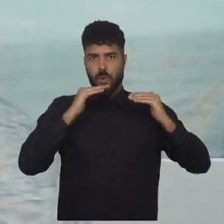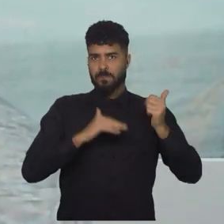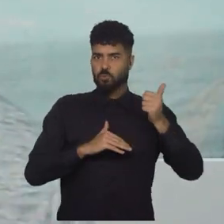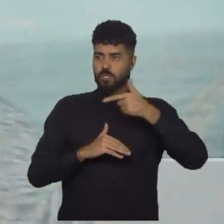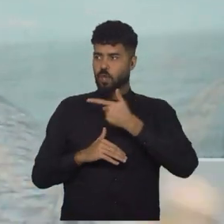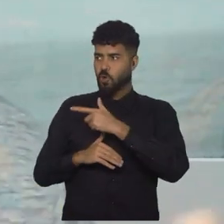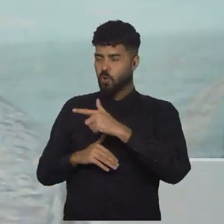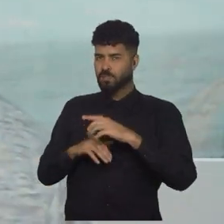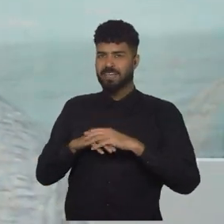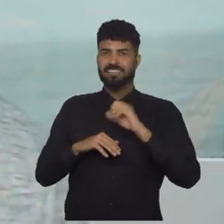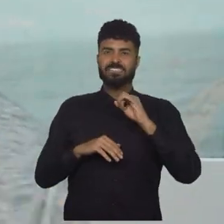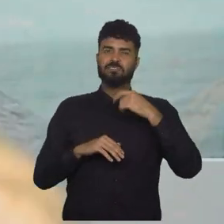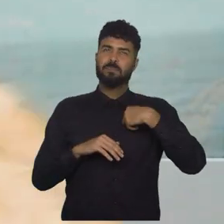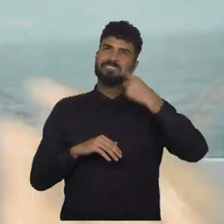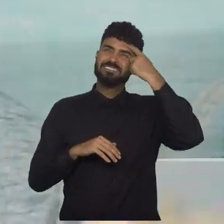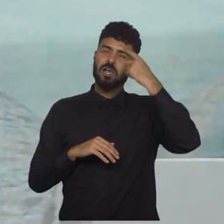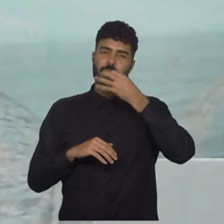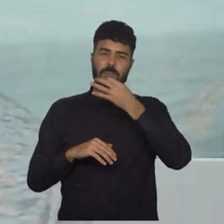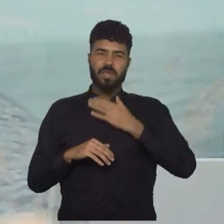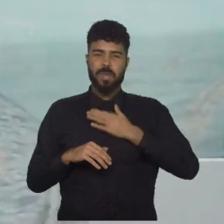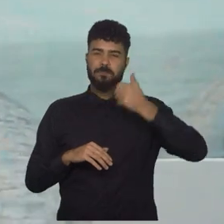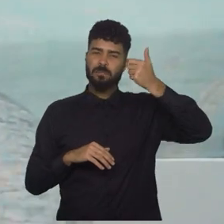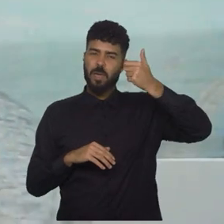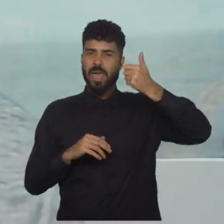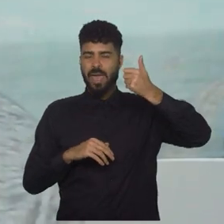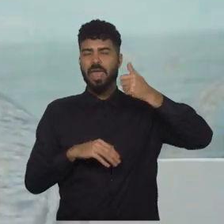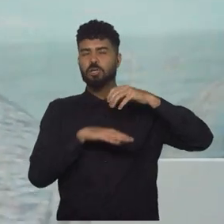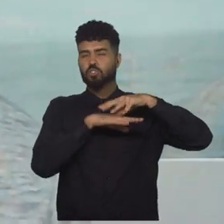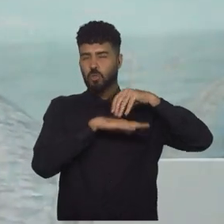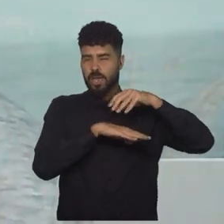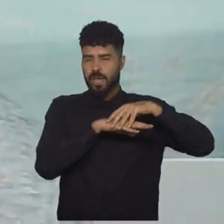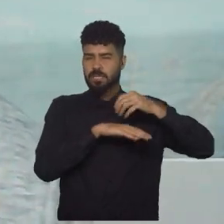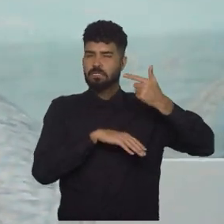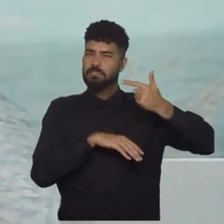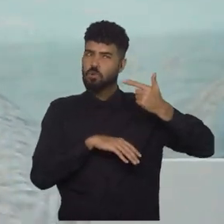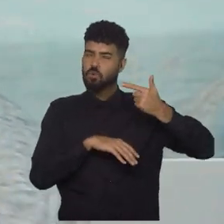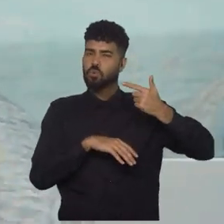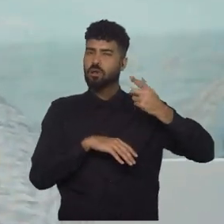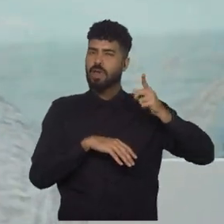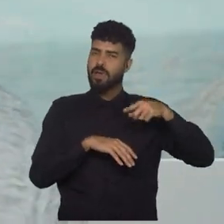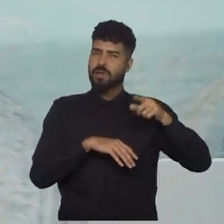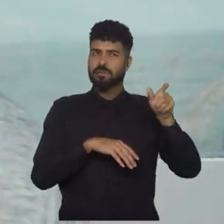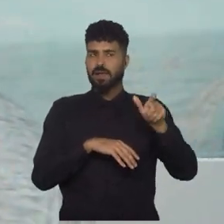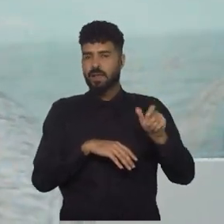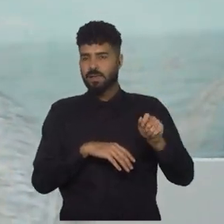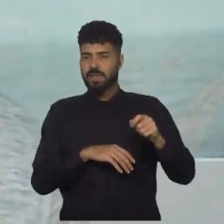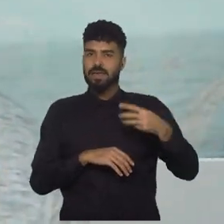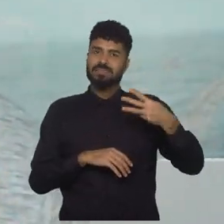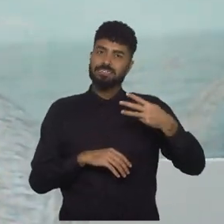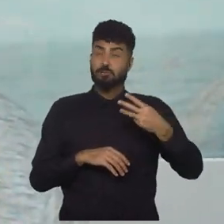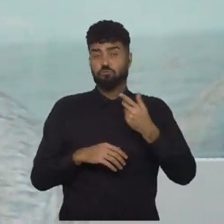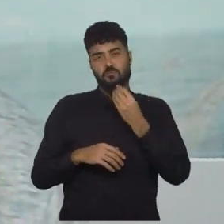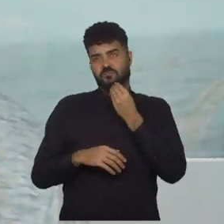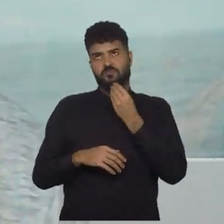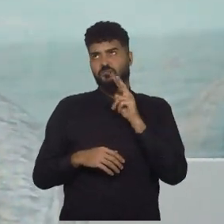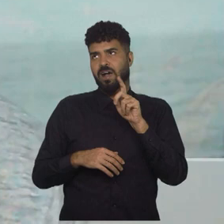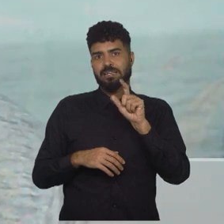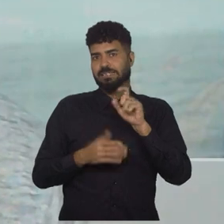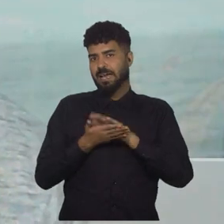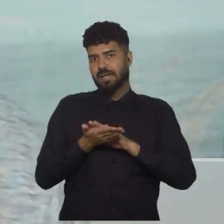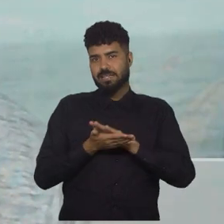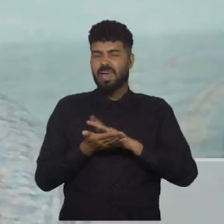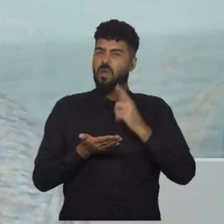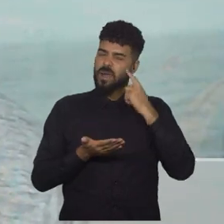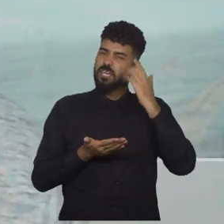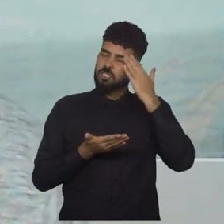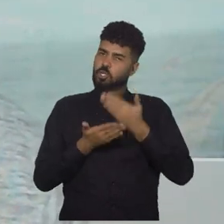pegar numa prateleira, colocaria a Suécia, a Itália, e aí a outra briga pelo terceiro lugar, que não valeria muito, mas seria entre a África do